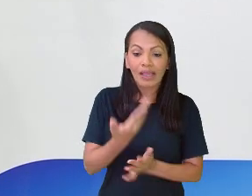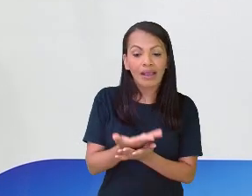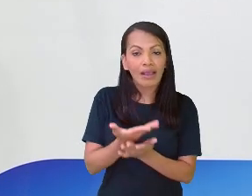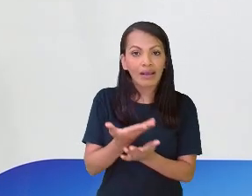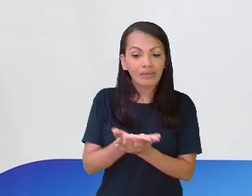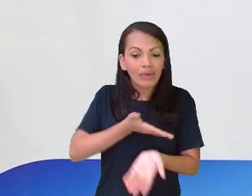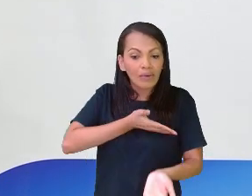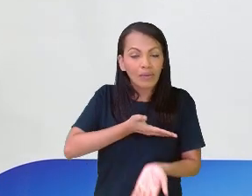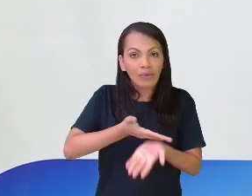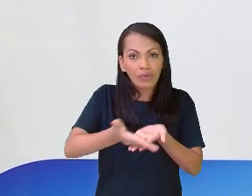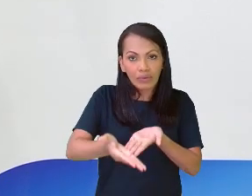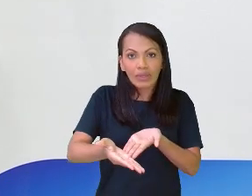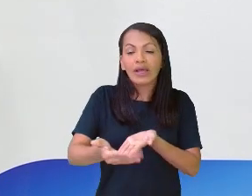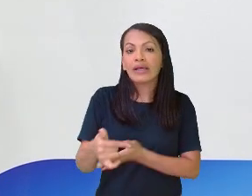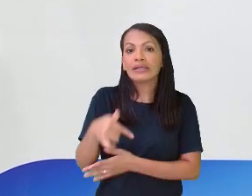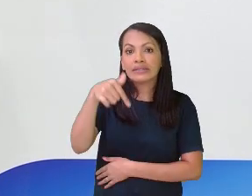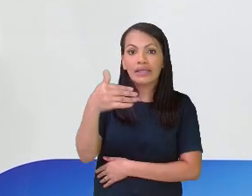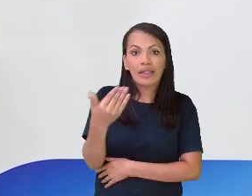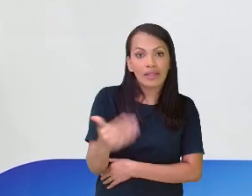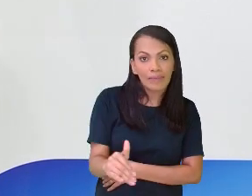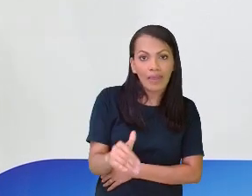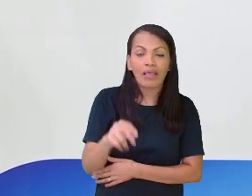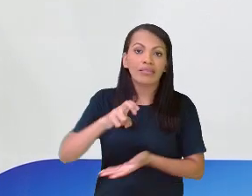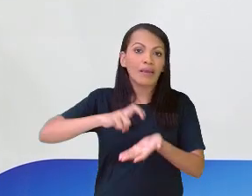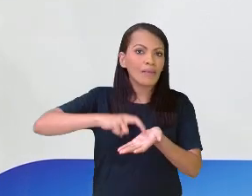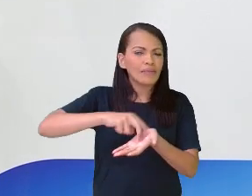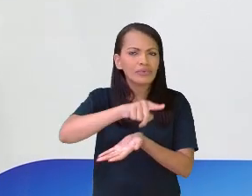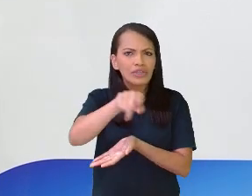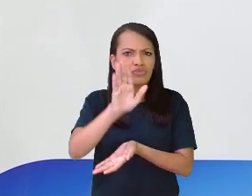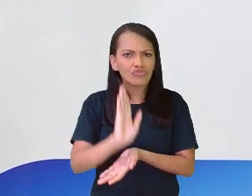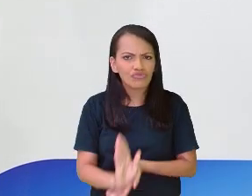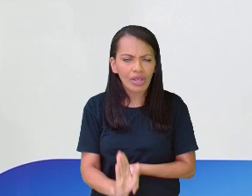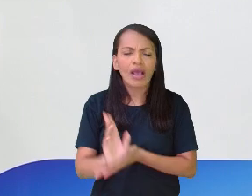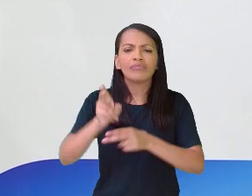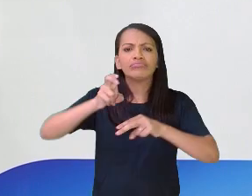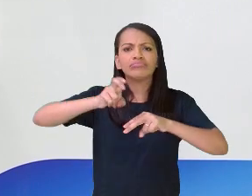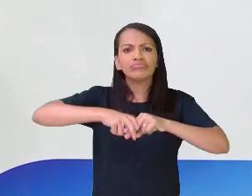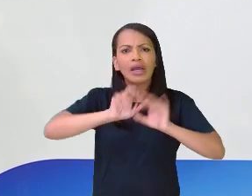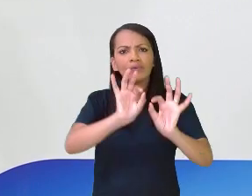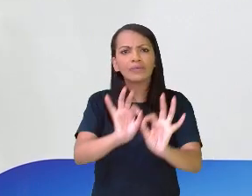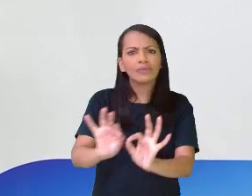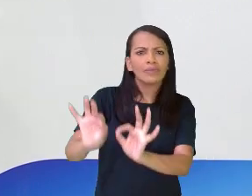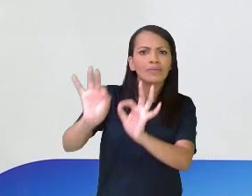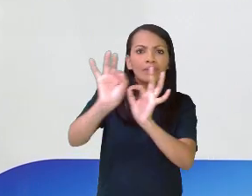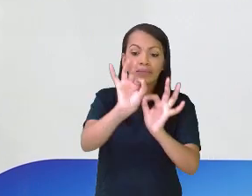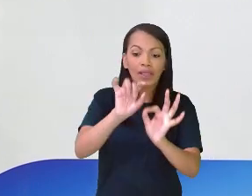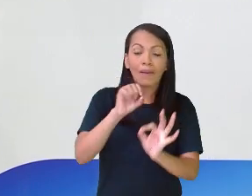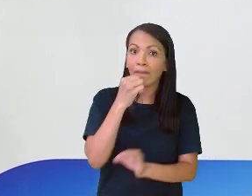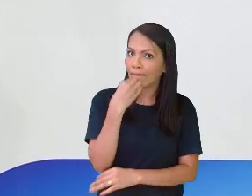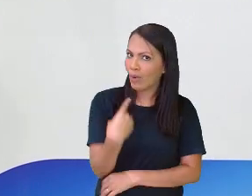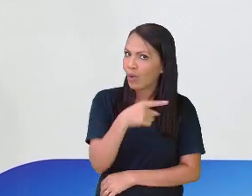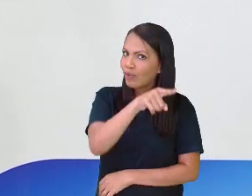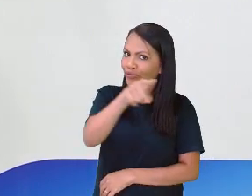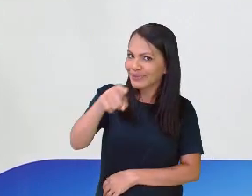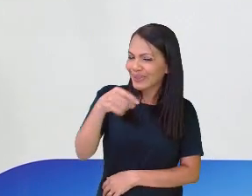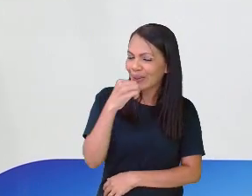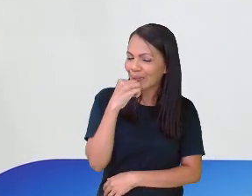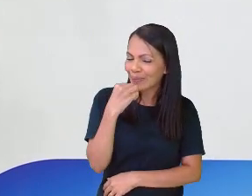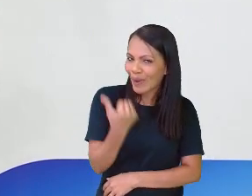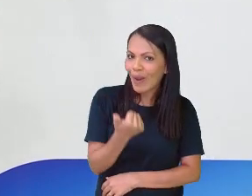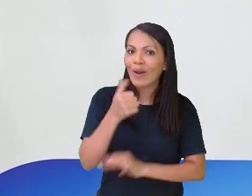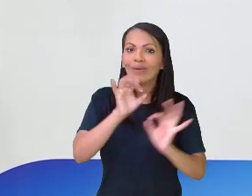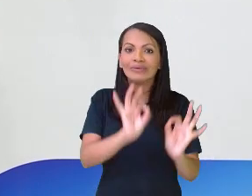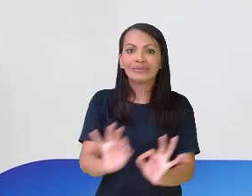aulas começam às 7h30 da manhã. Vocês já estão aí? Que bom! Para assistir nossas aulas, vocês podem